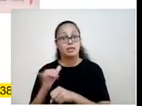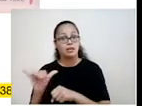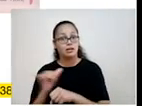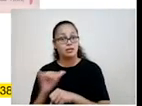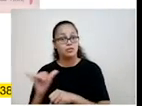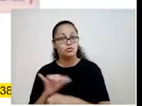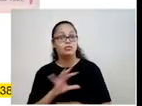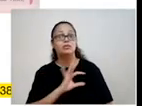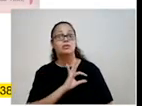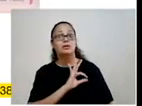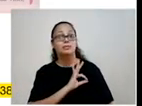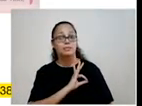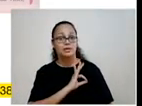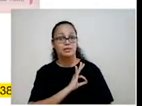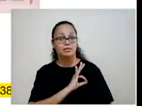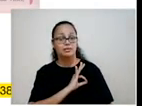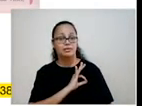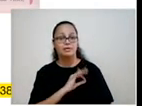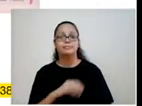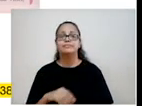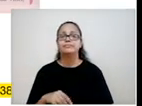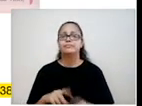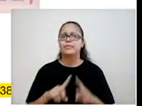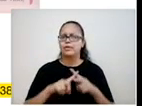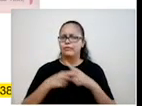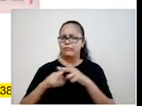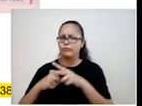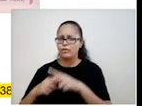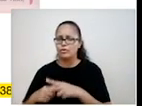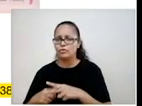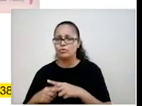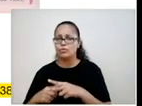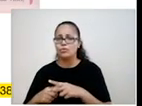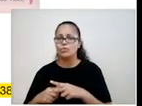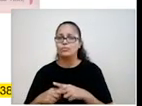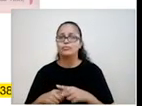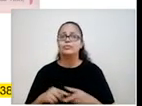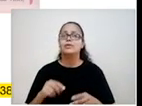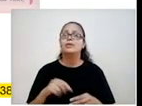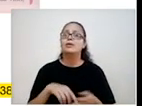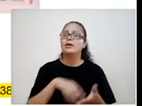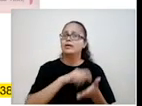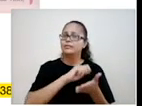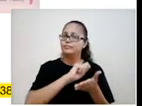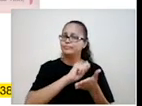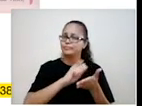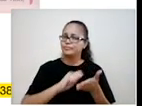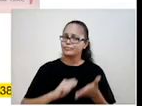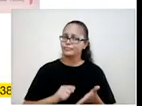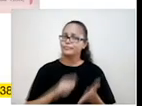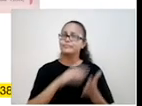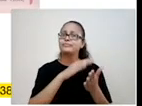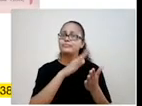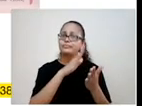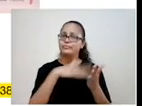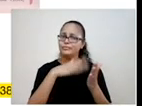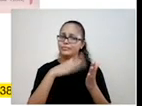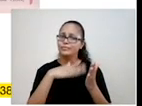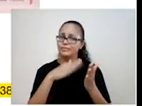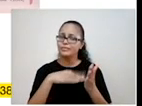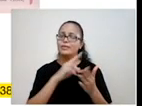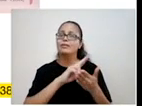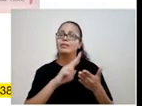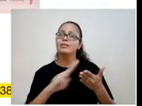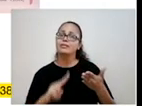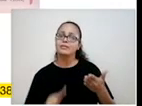Também foi inventor. E deixou ainda milhares de páginas repletas de desenhos e anotações